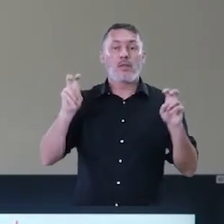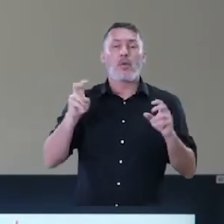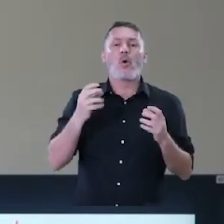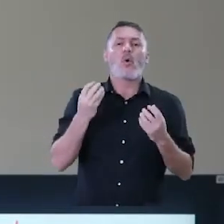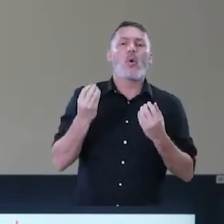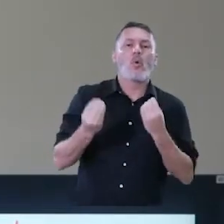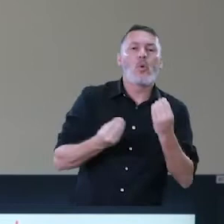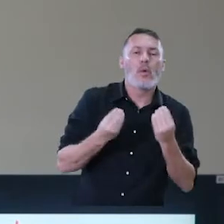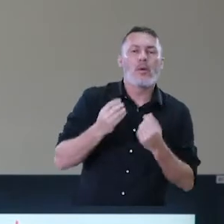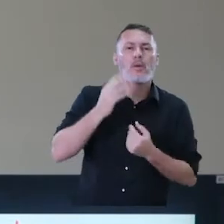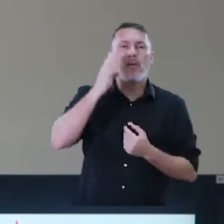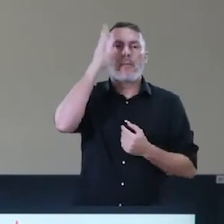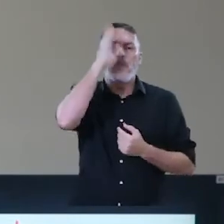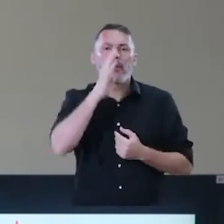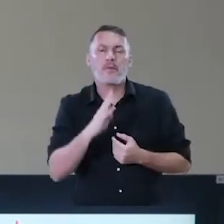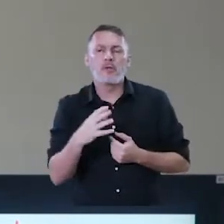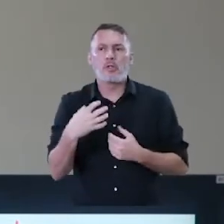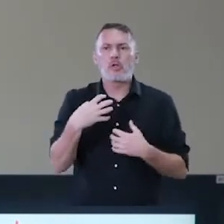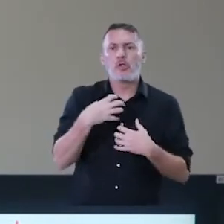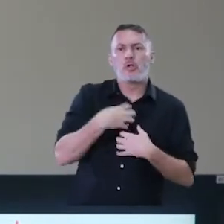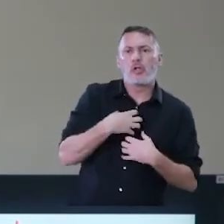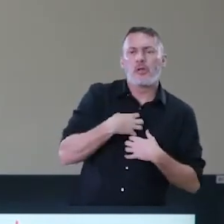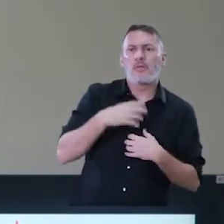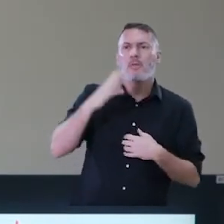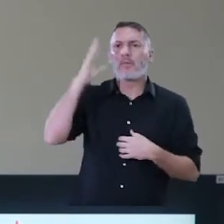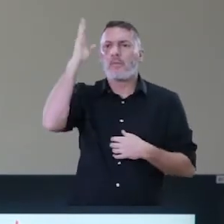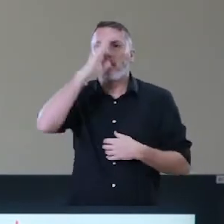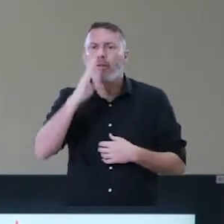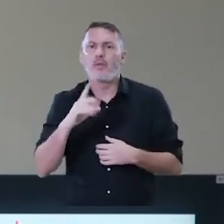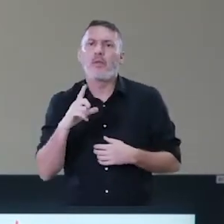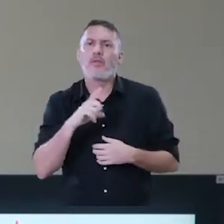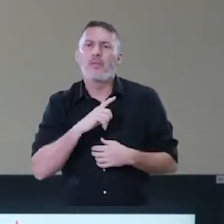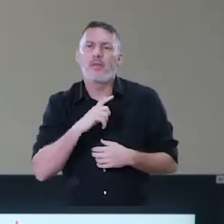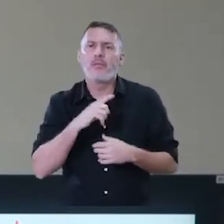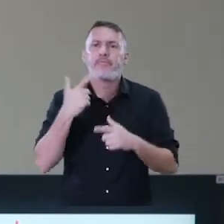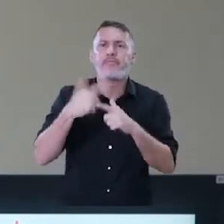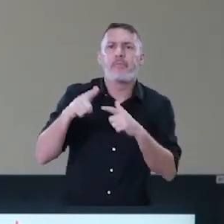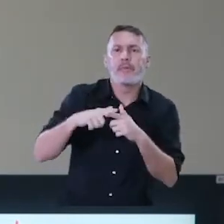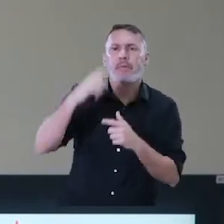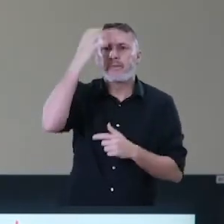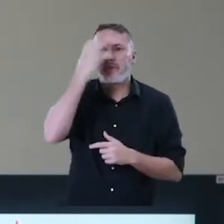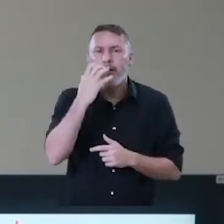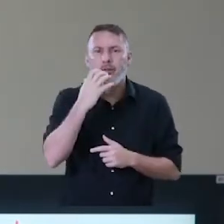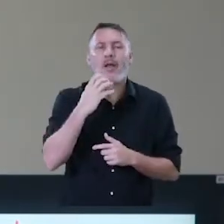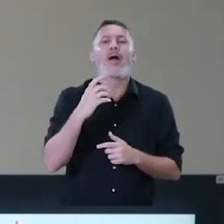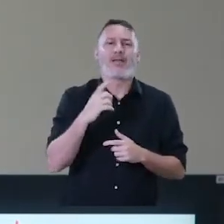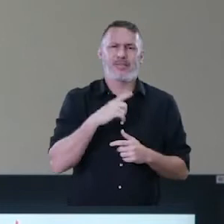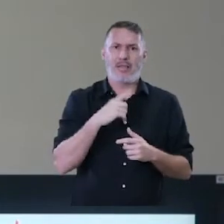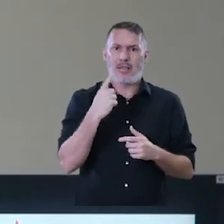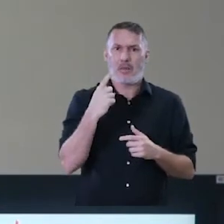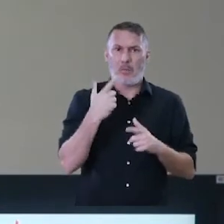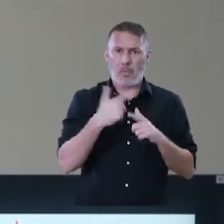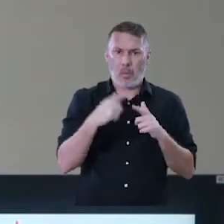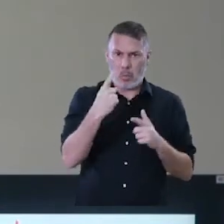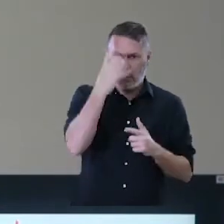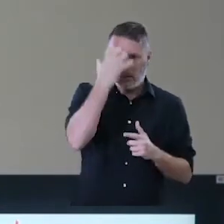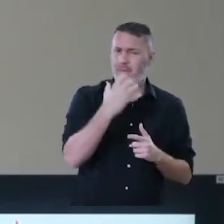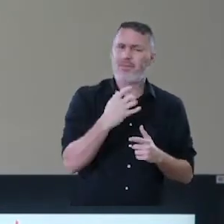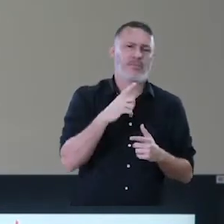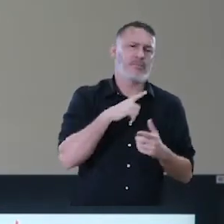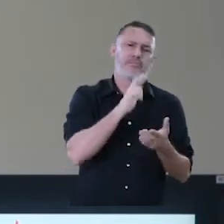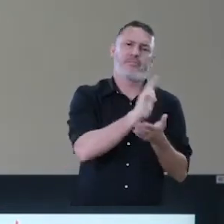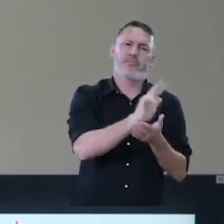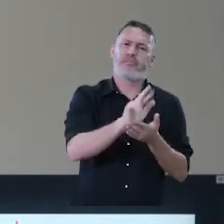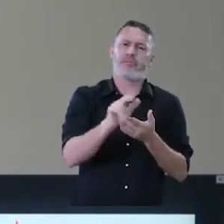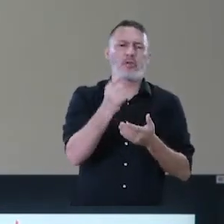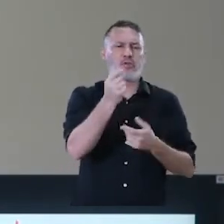tema, como o brasileiro deve lidar com um país em crise. E ele vai apresentando algumas crises que nós enfrentamos. Crise política,